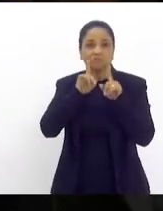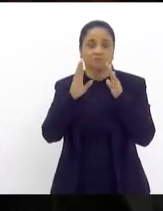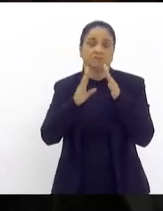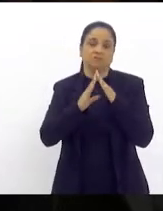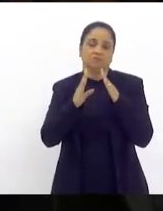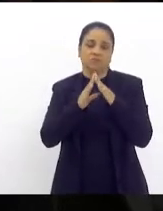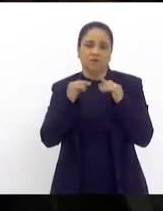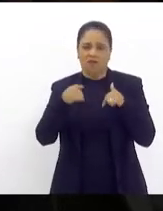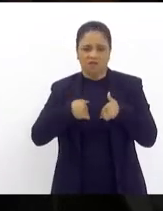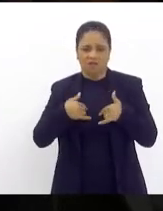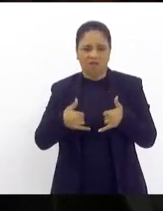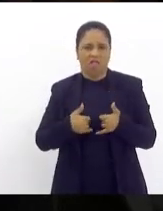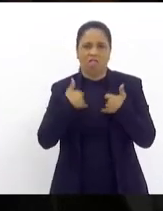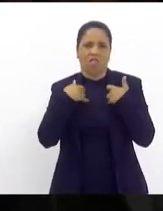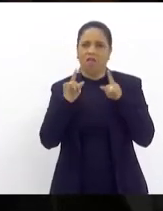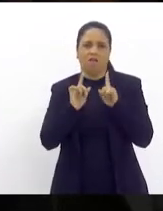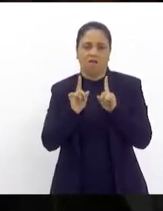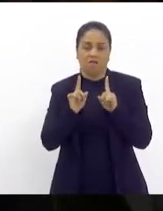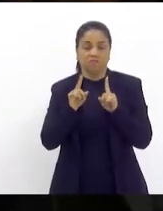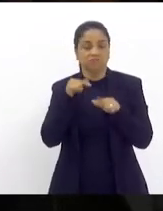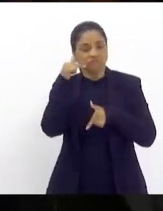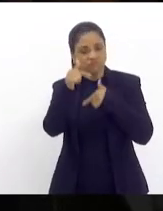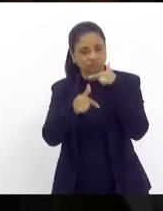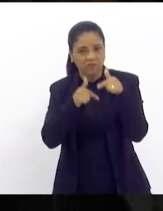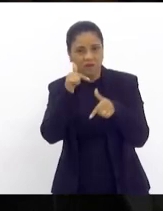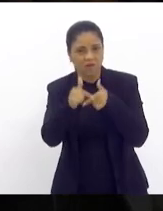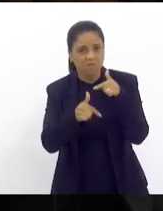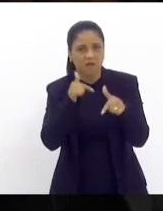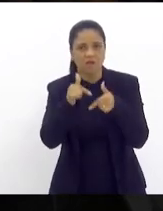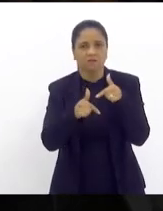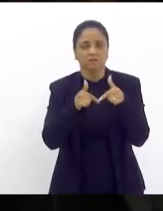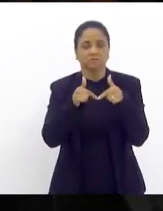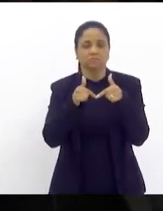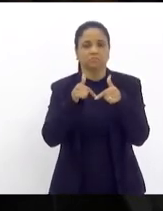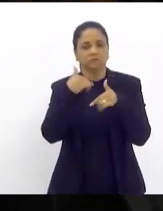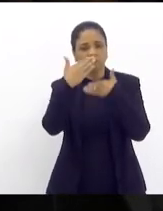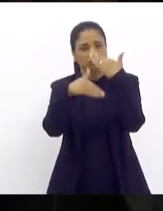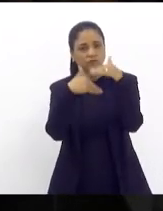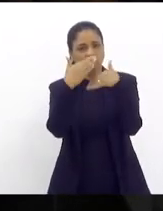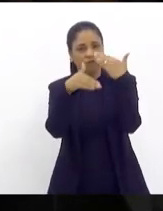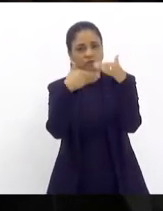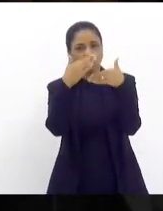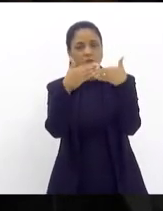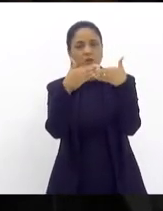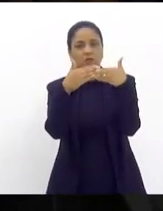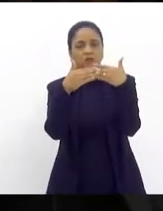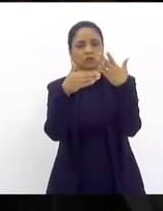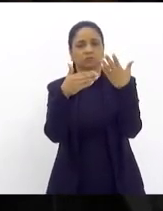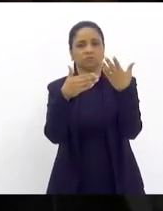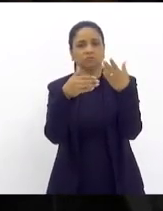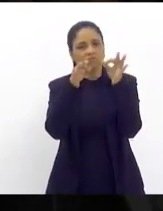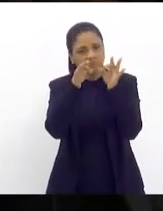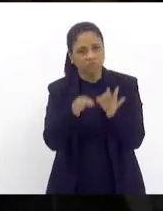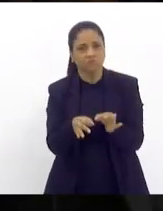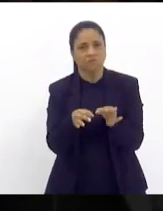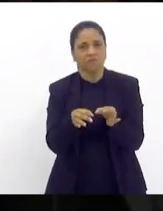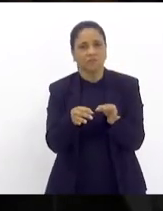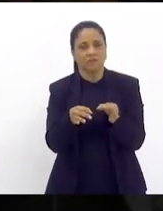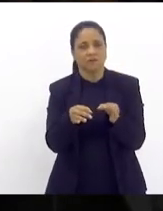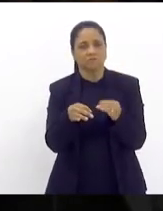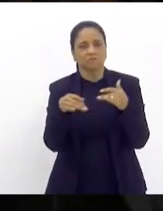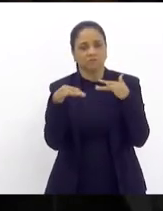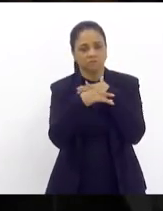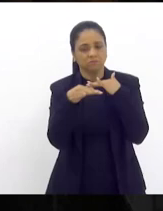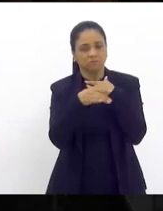existe vaidade nós estamos trabalhando em prol do desenvolvimento e o crescimento correto do município